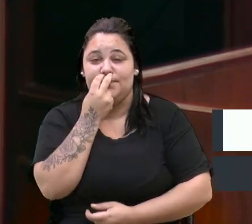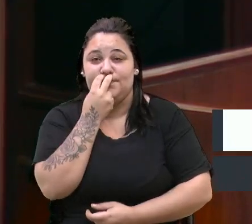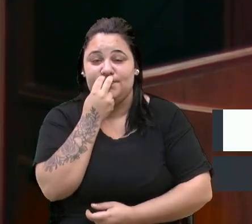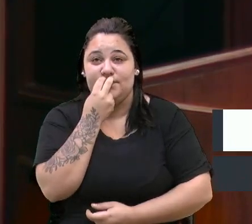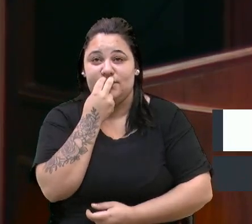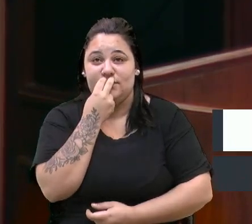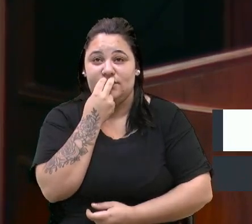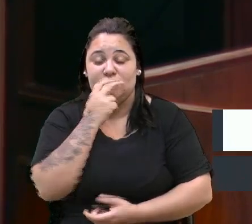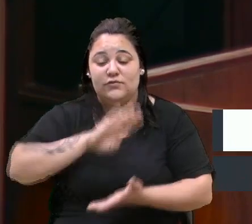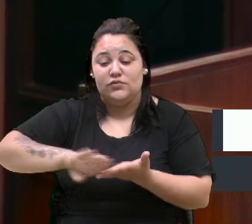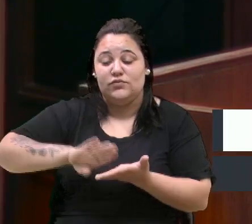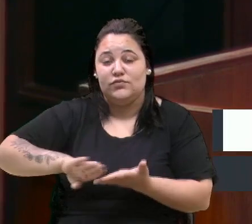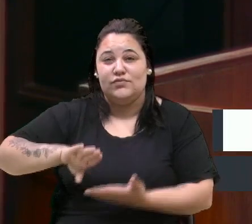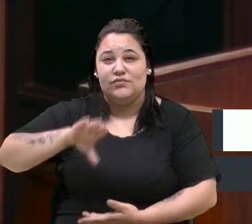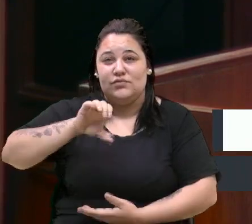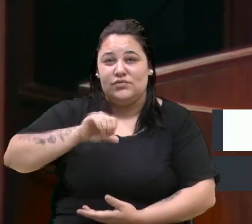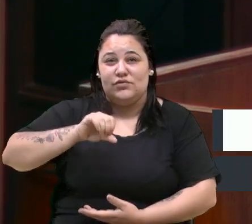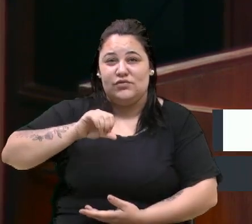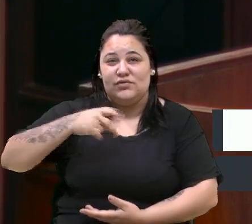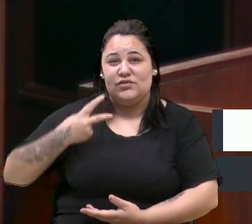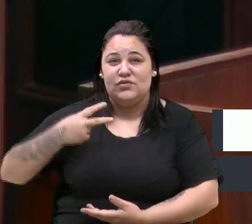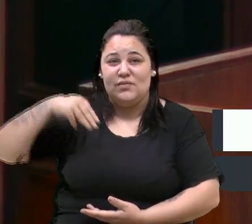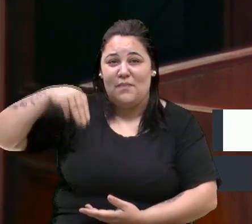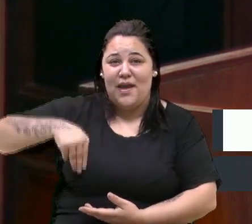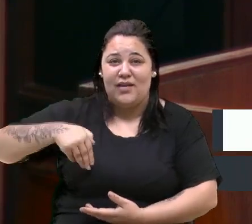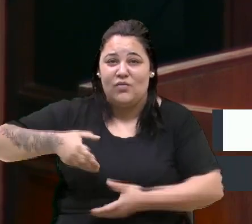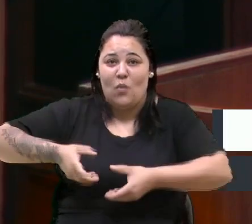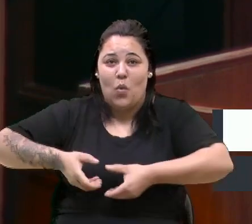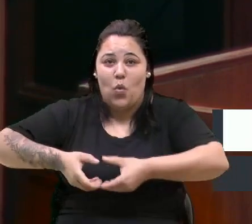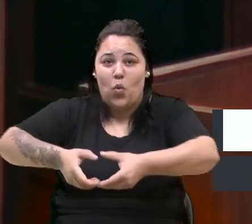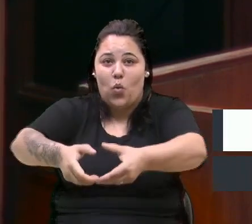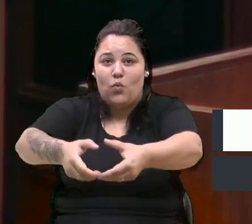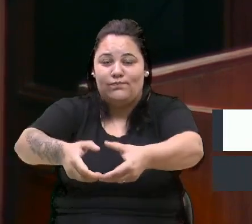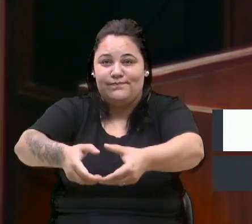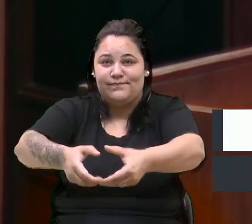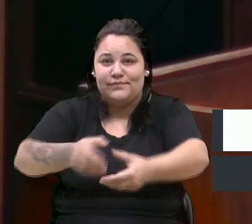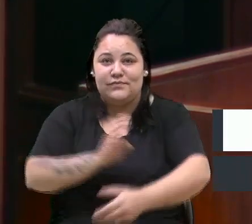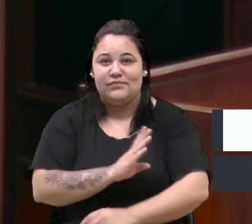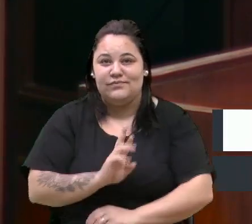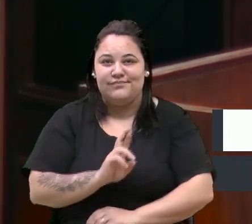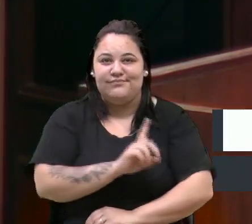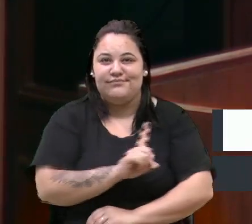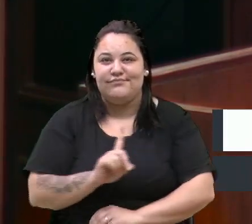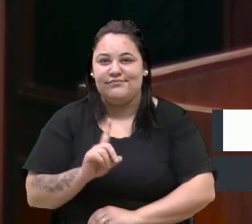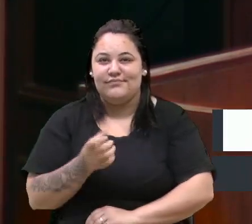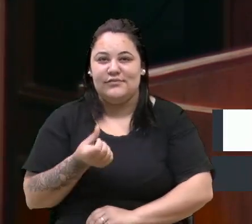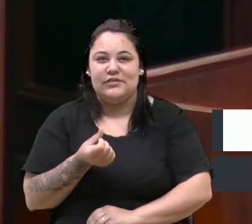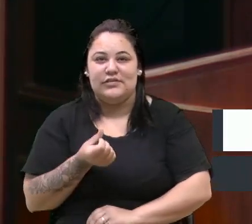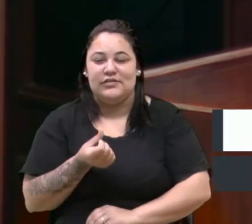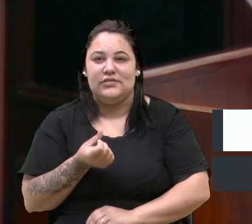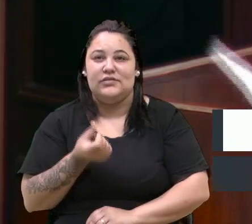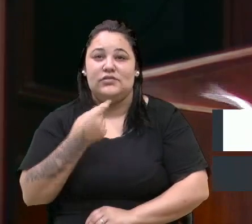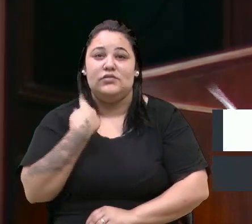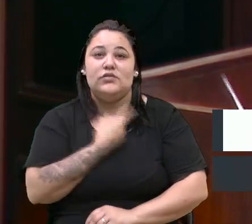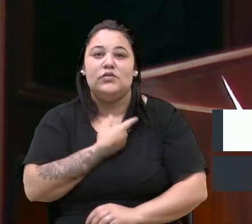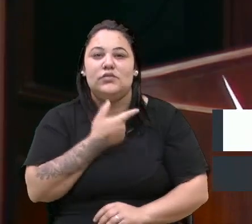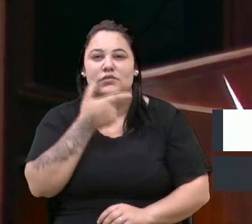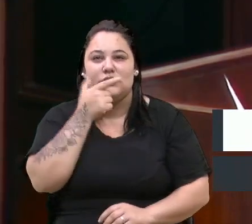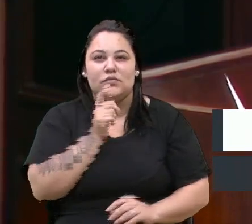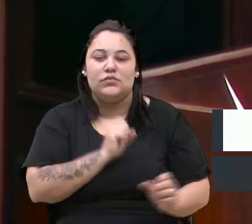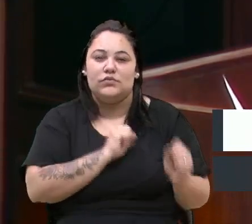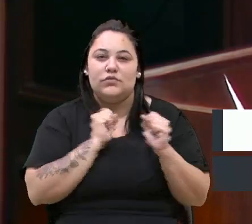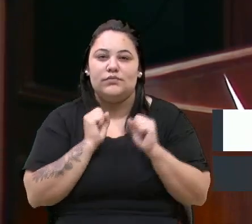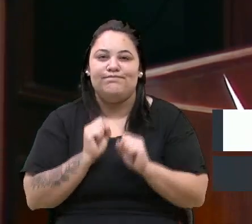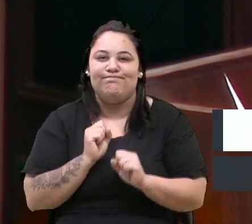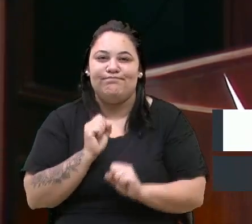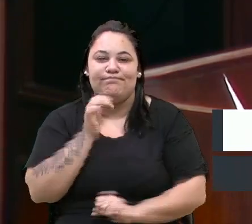esses 92 metros aqui da BR-116, para que nós possamos, então, fazer essa